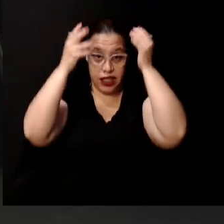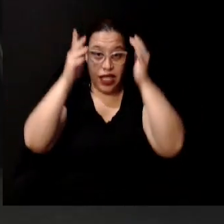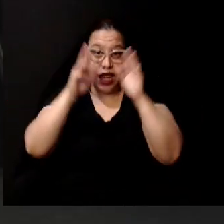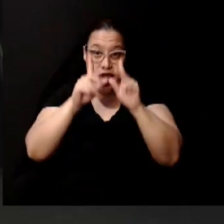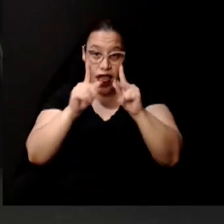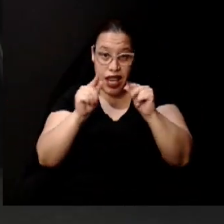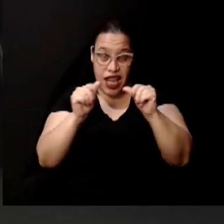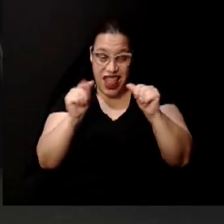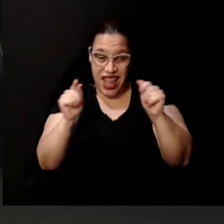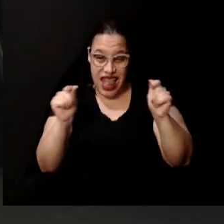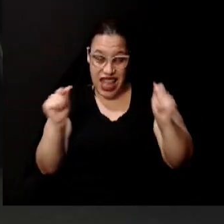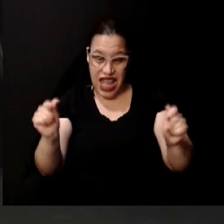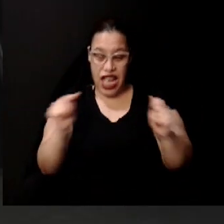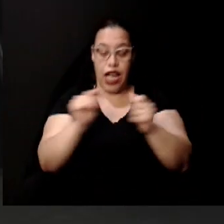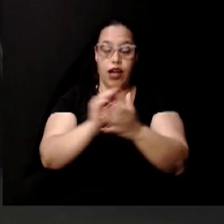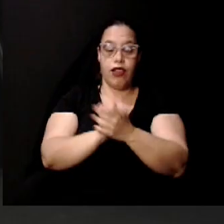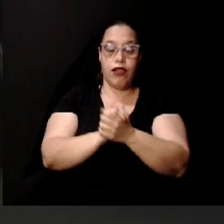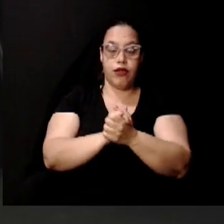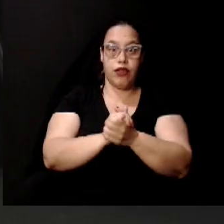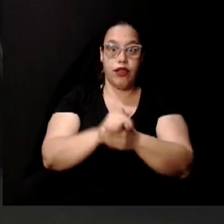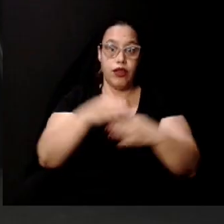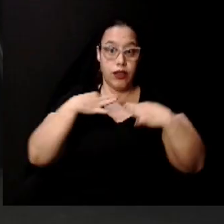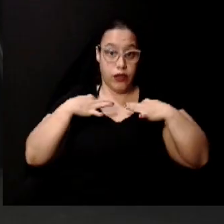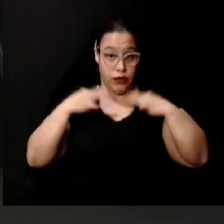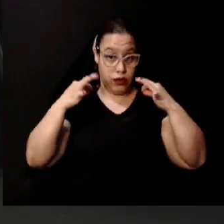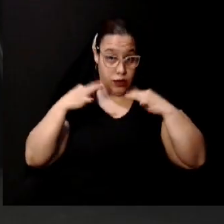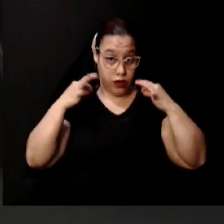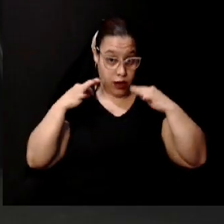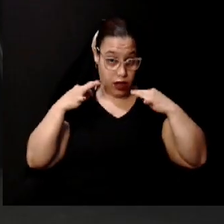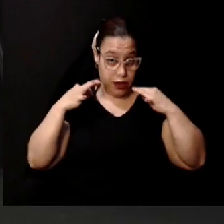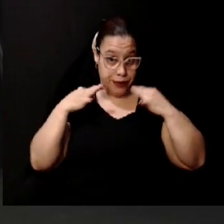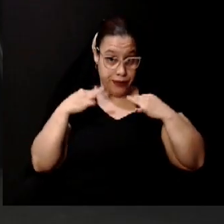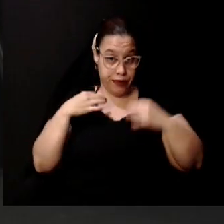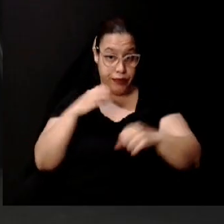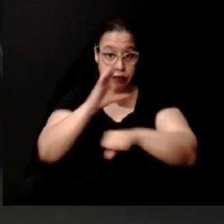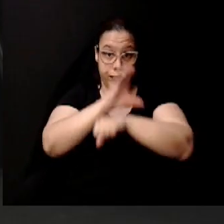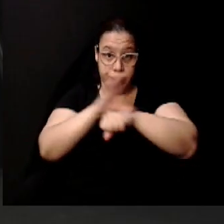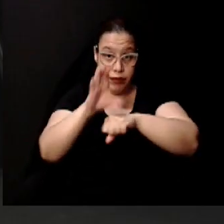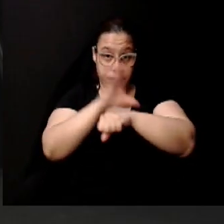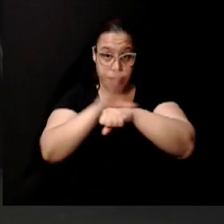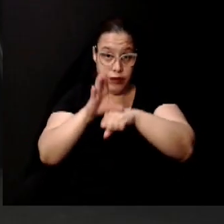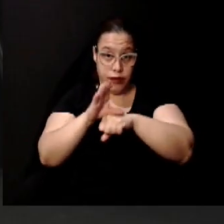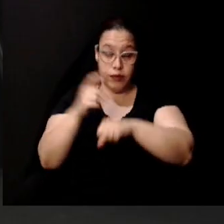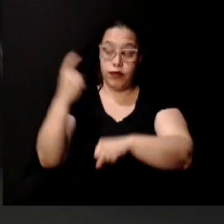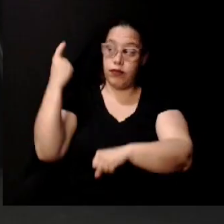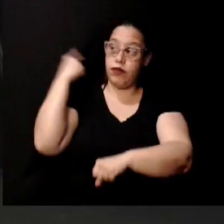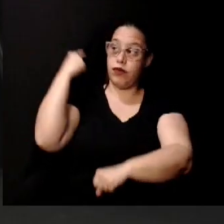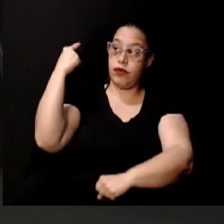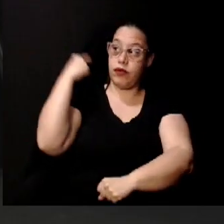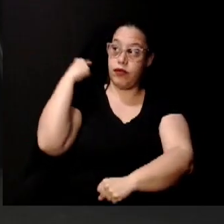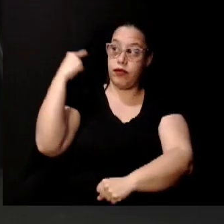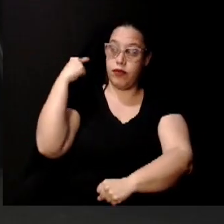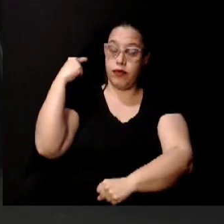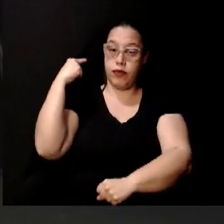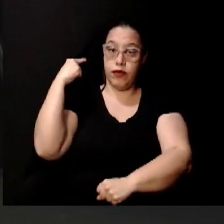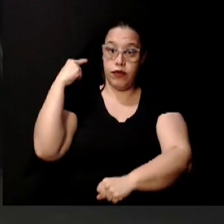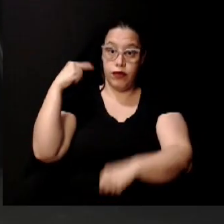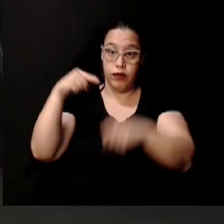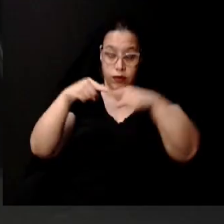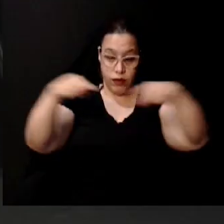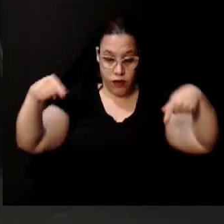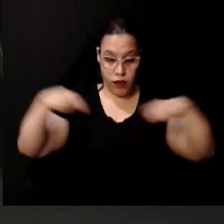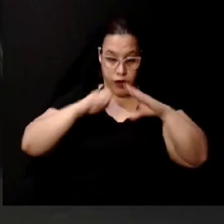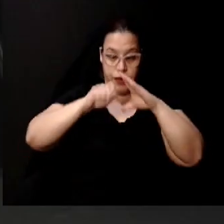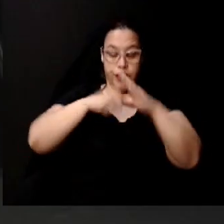ralinho, estou vestindo uma camisa cinza, o fundo do nosso estúdio aqui é preto com